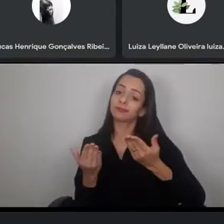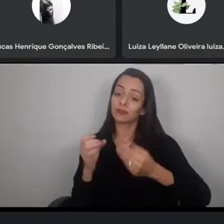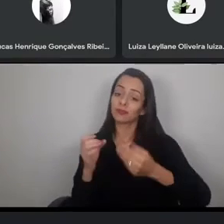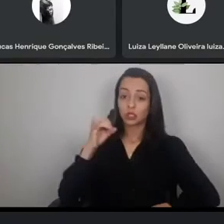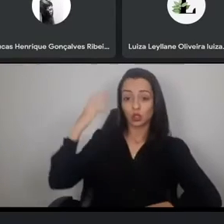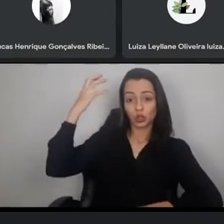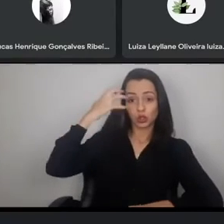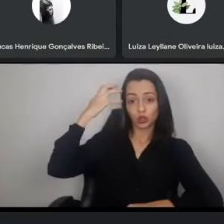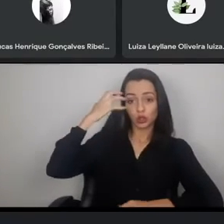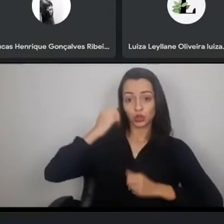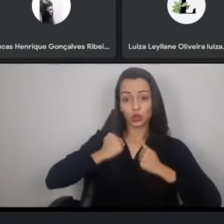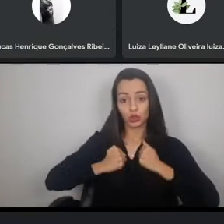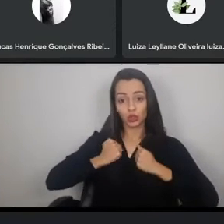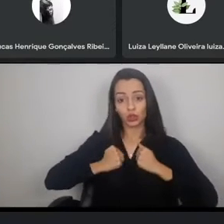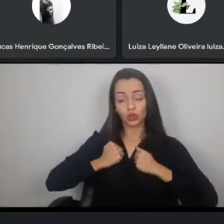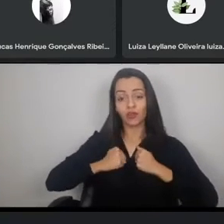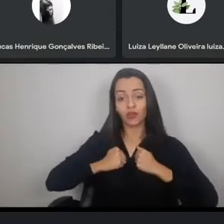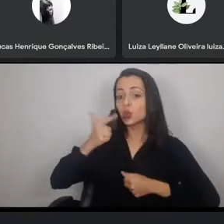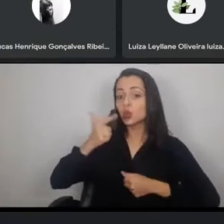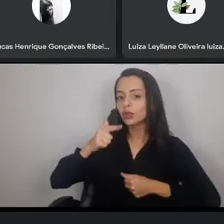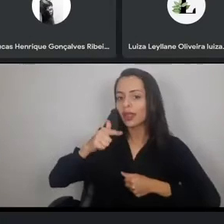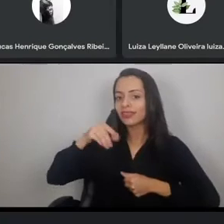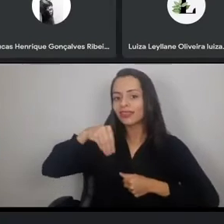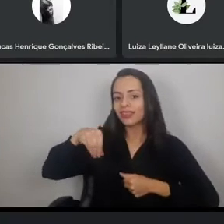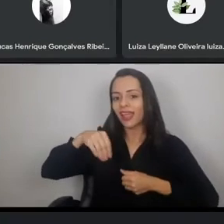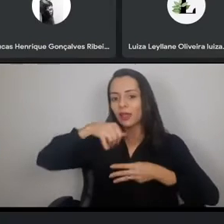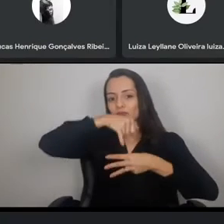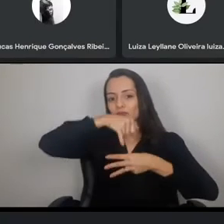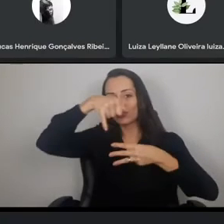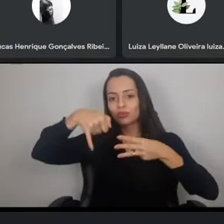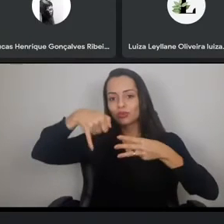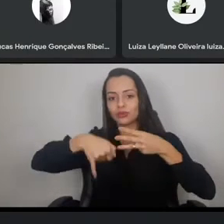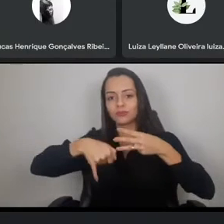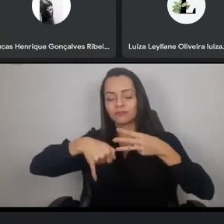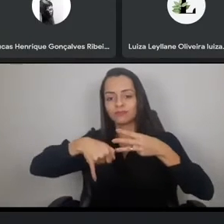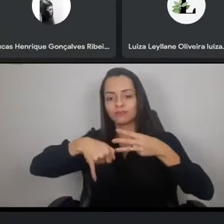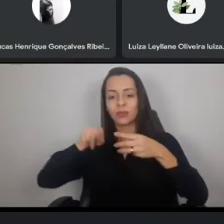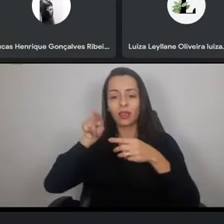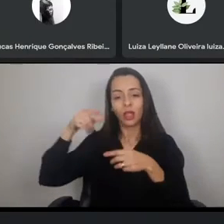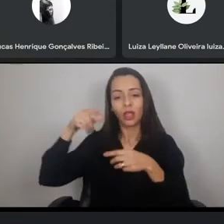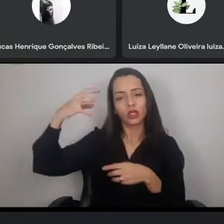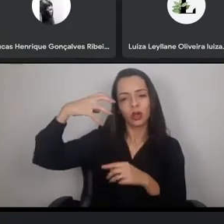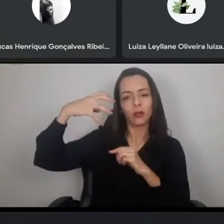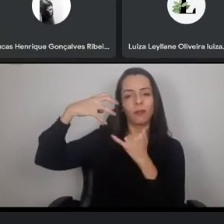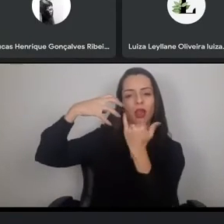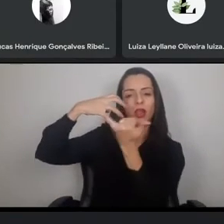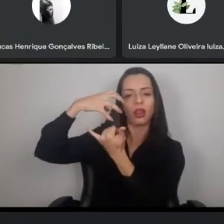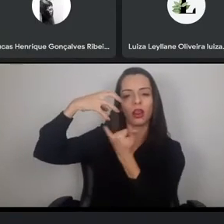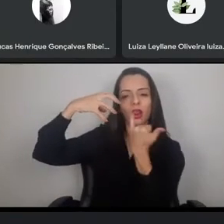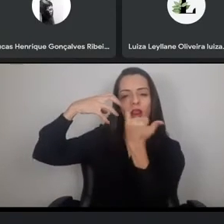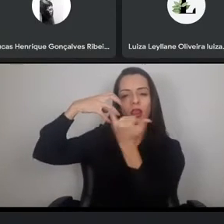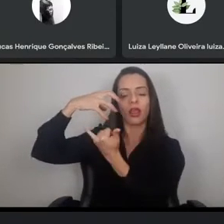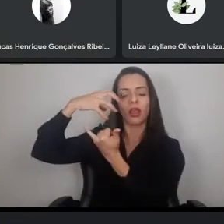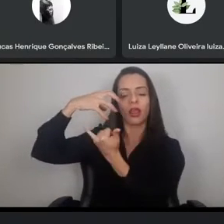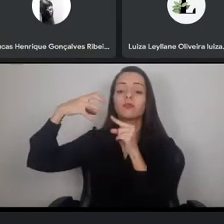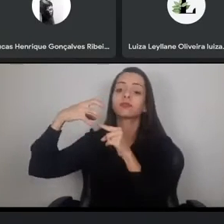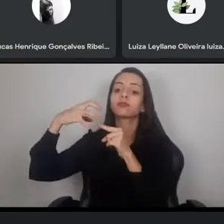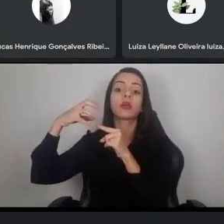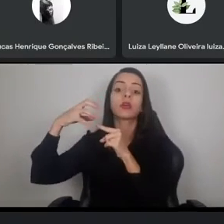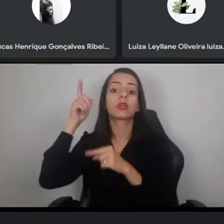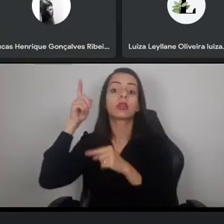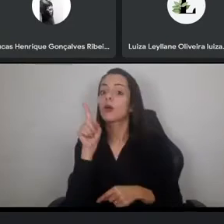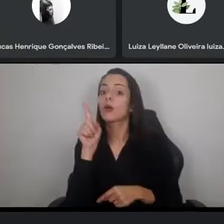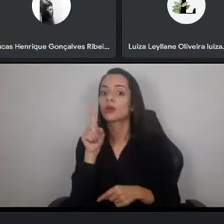fio terra, ela não vai ser capaz, o circuito da instalação não vai ser capaz de drenar.